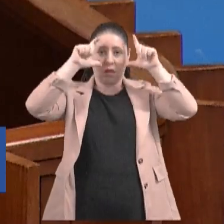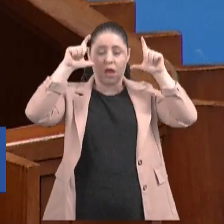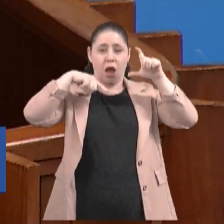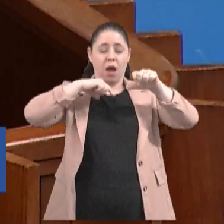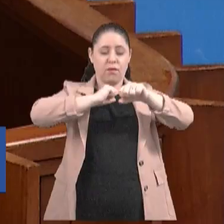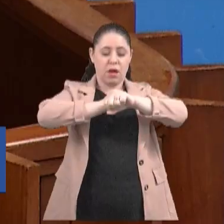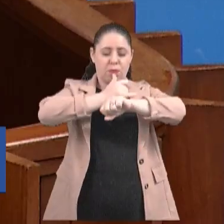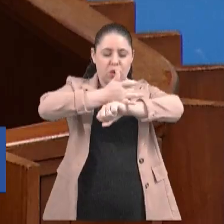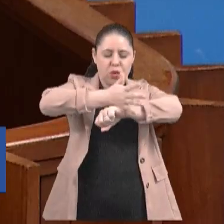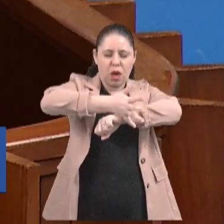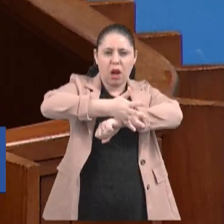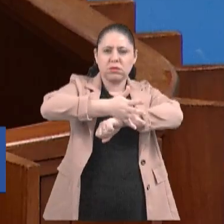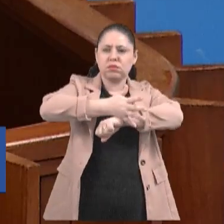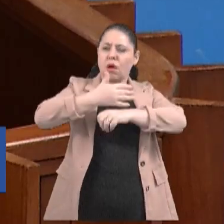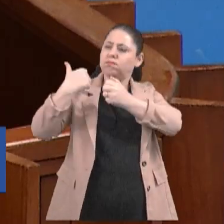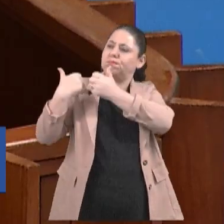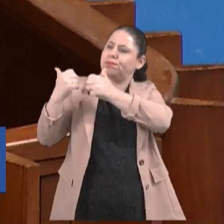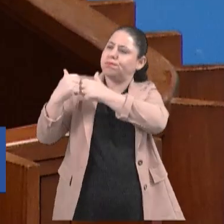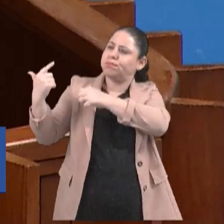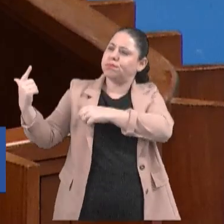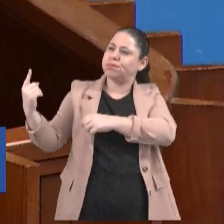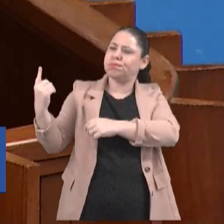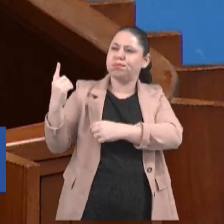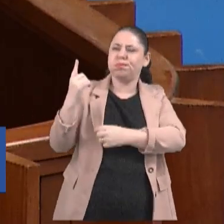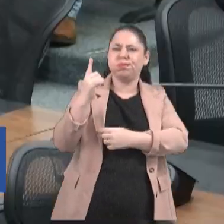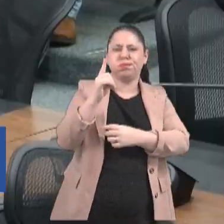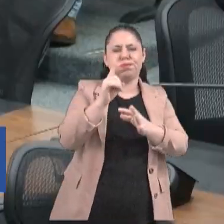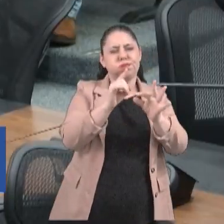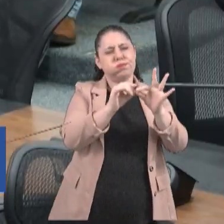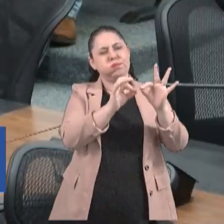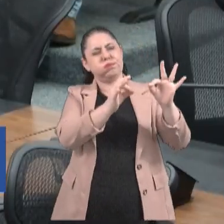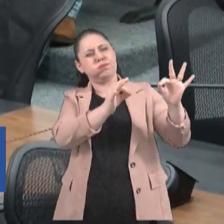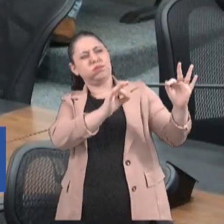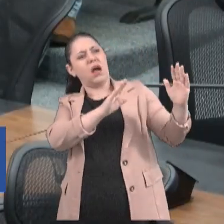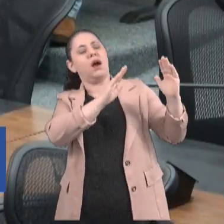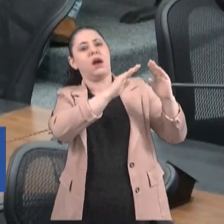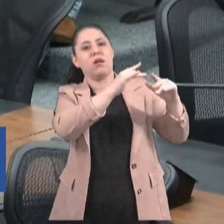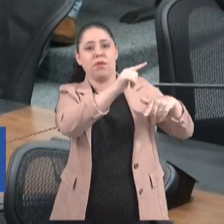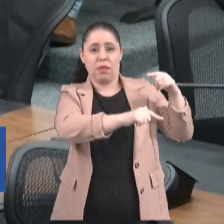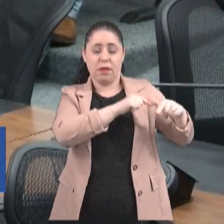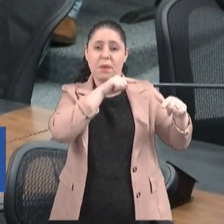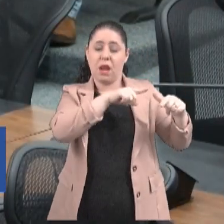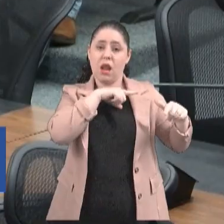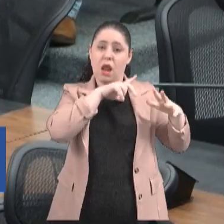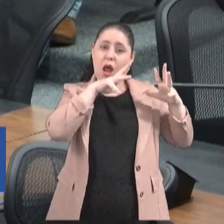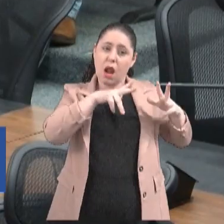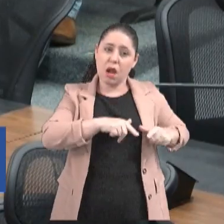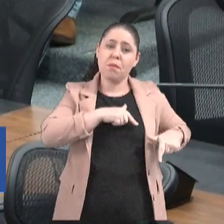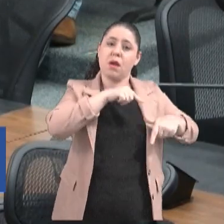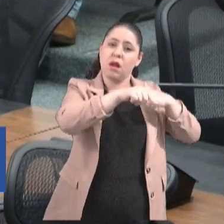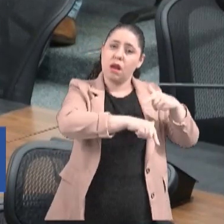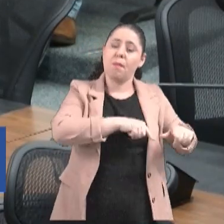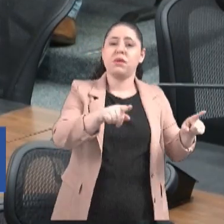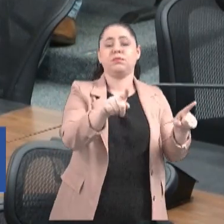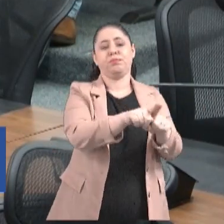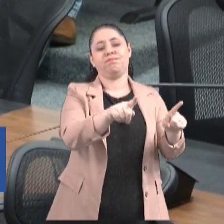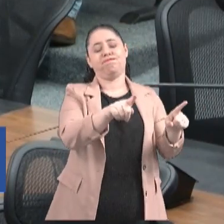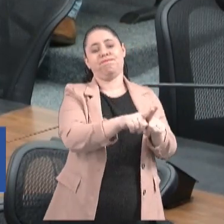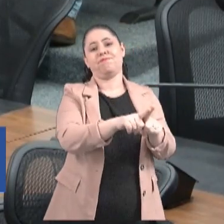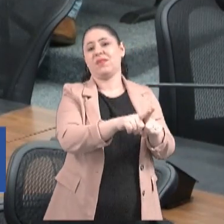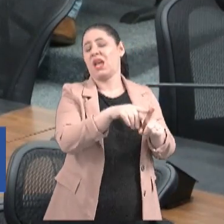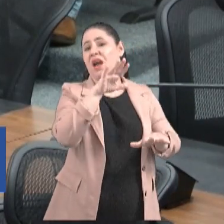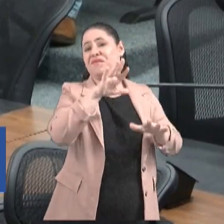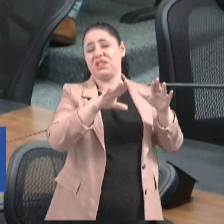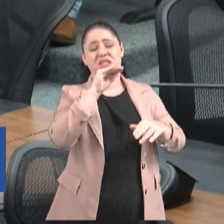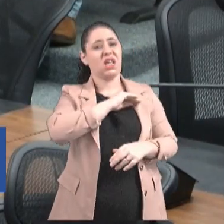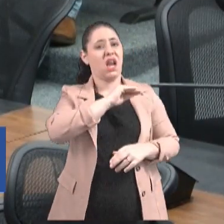vezes pela madrugada, pegam um ônibus e muito longe para poder chegar aos seus locais de trabalho, que vivem sob condições